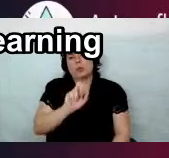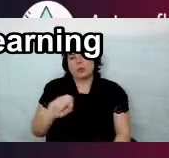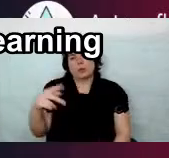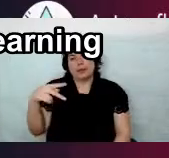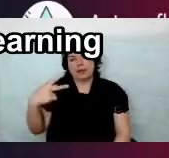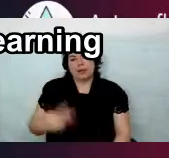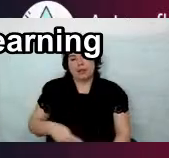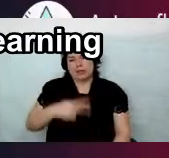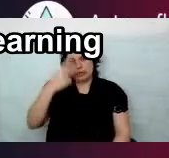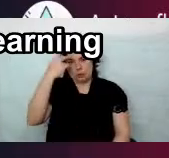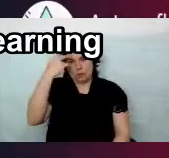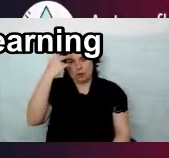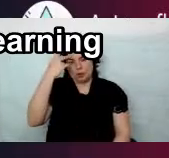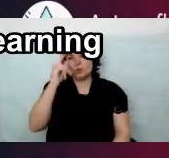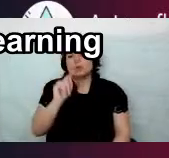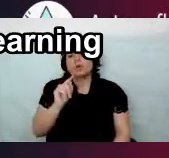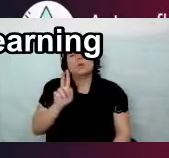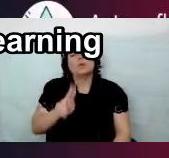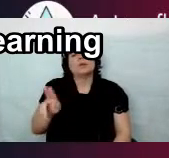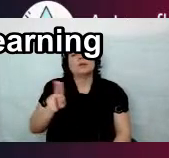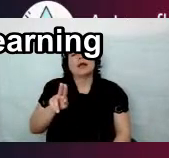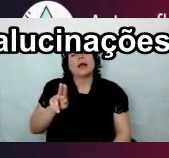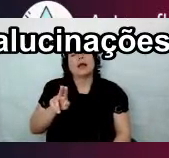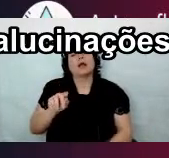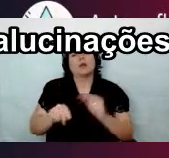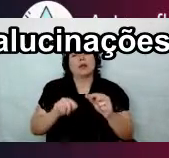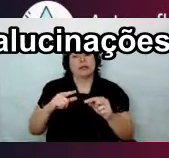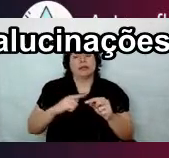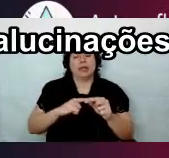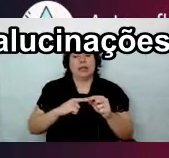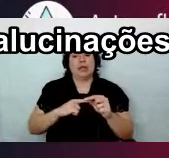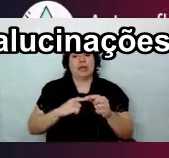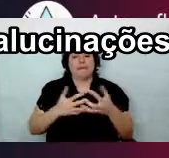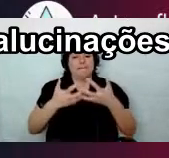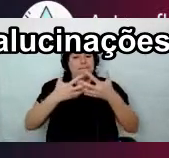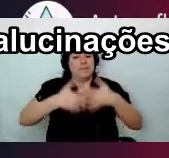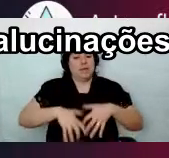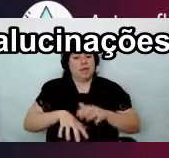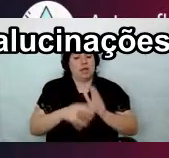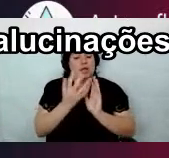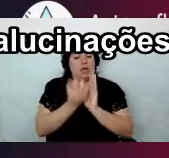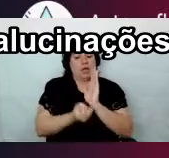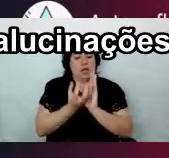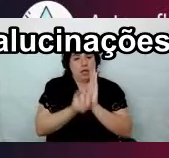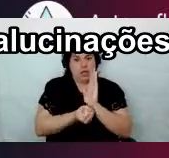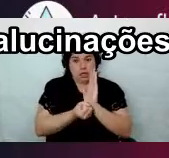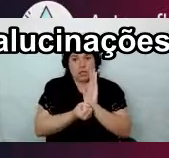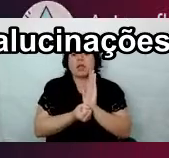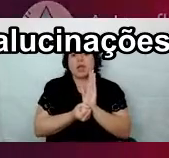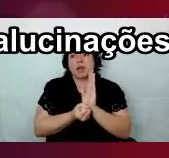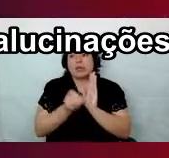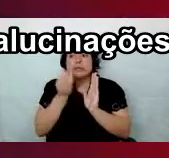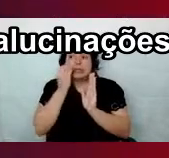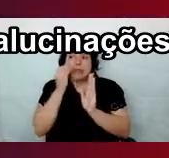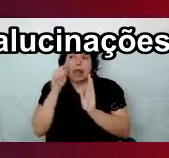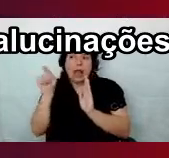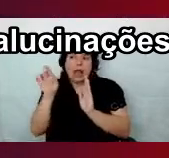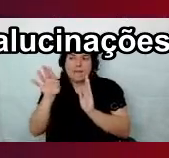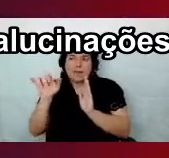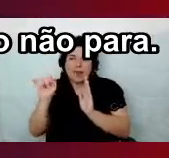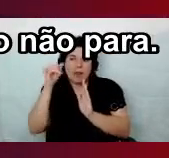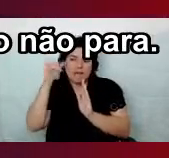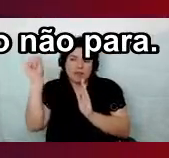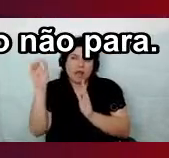Paulo, para usar Adversarial Machine Learning para testar os outputs da BIA e evitar